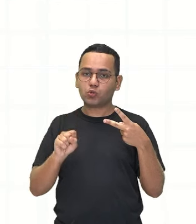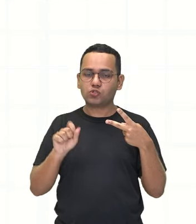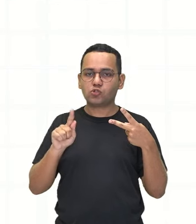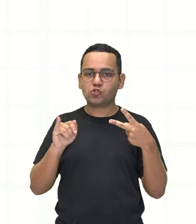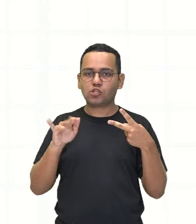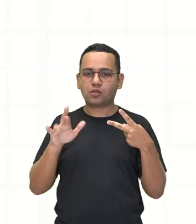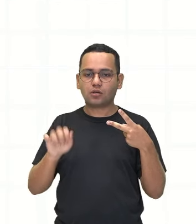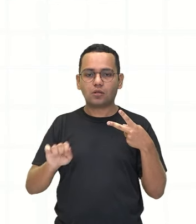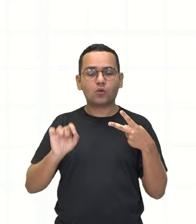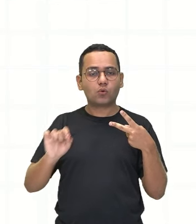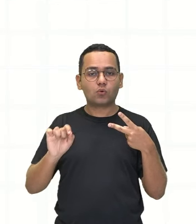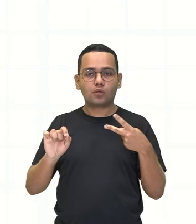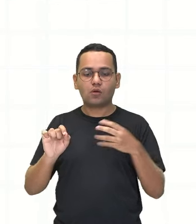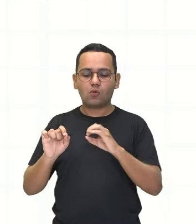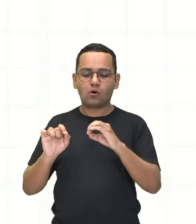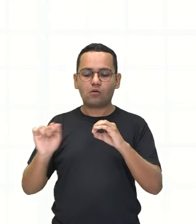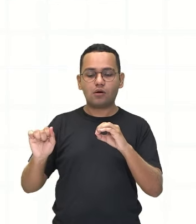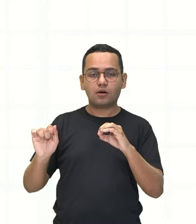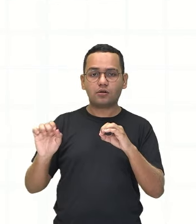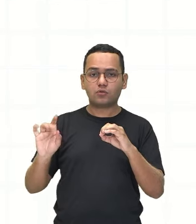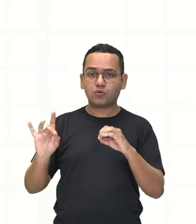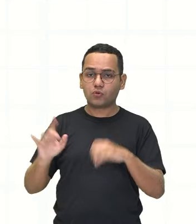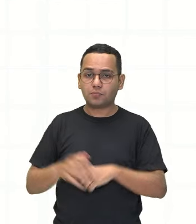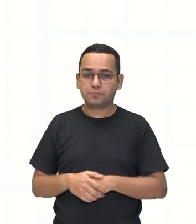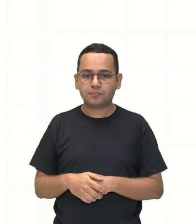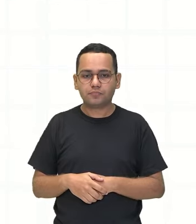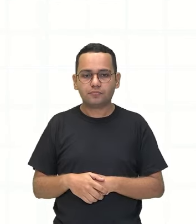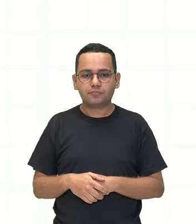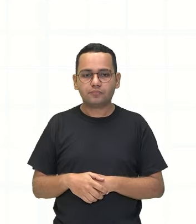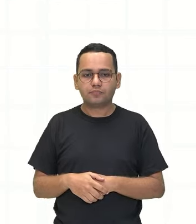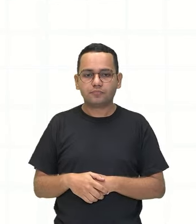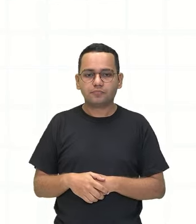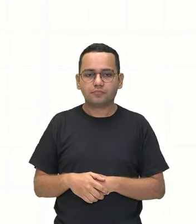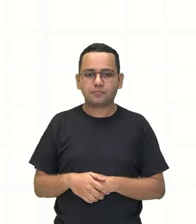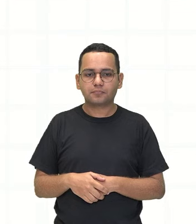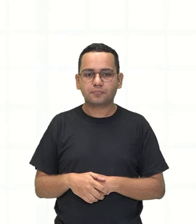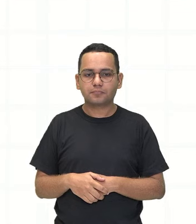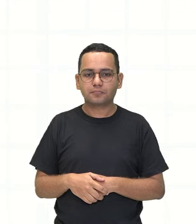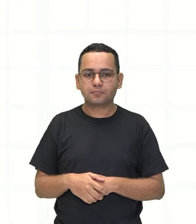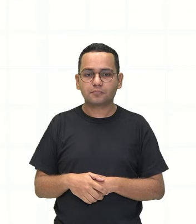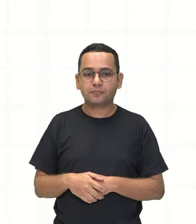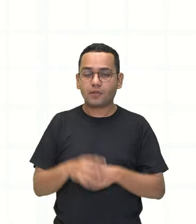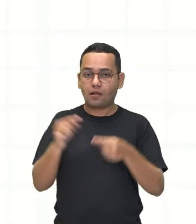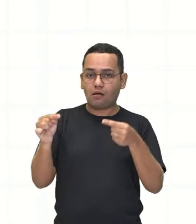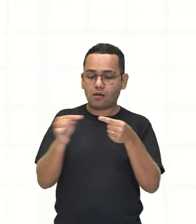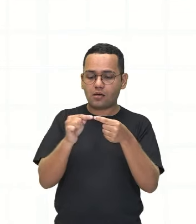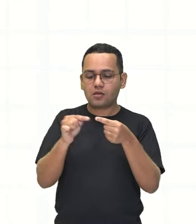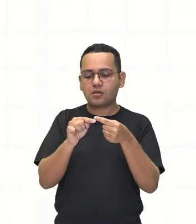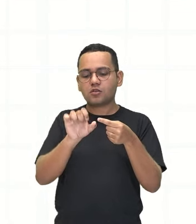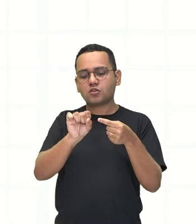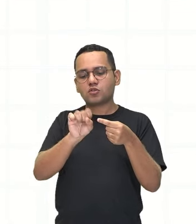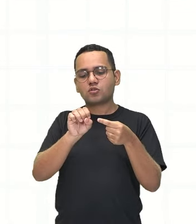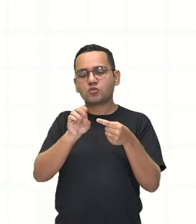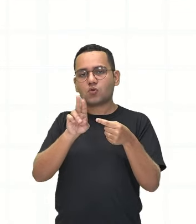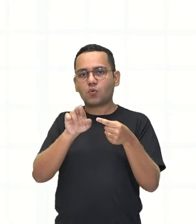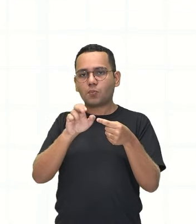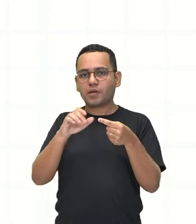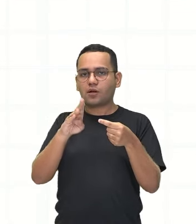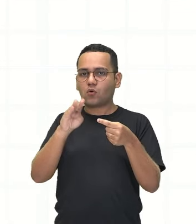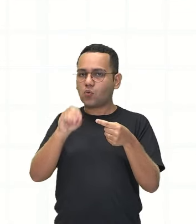o ou o a, para designar se é masculino ou feminino. O sobrecomum, ele não vai